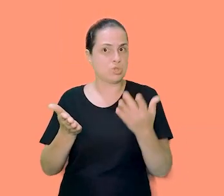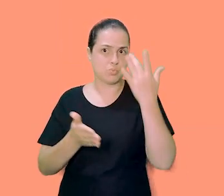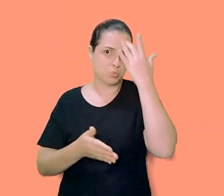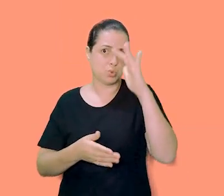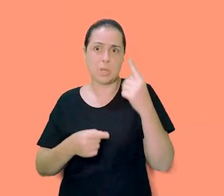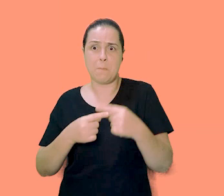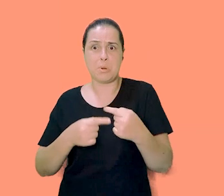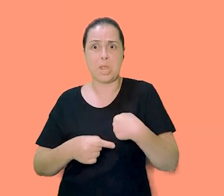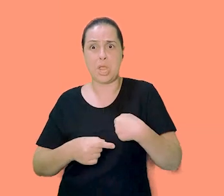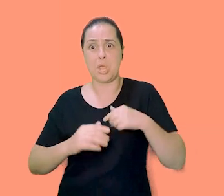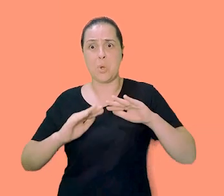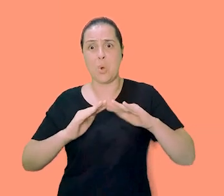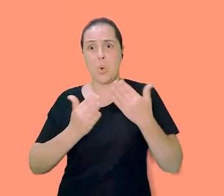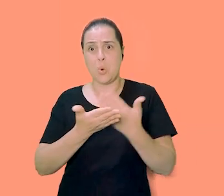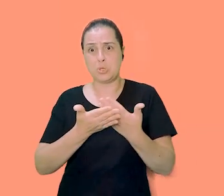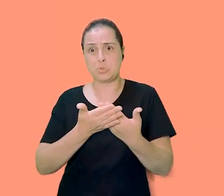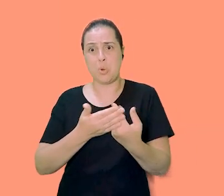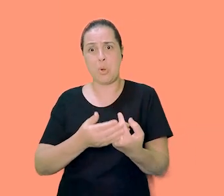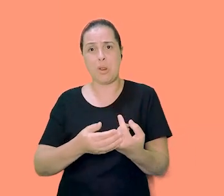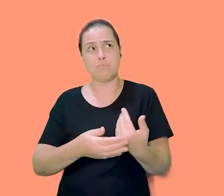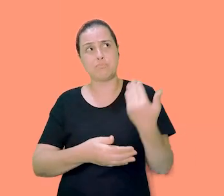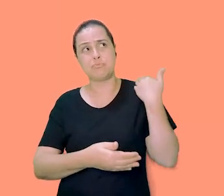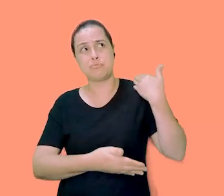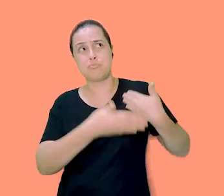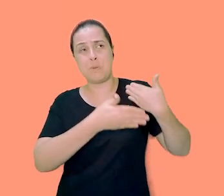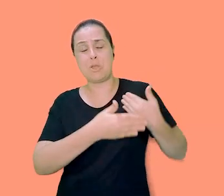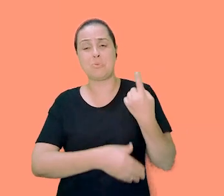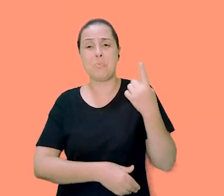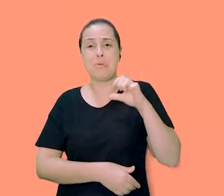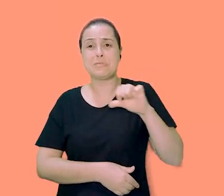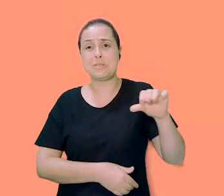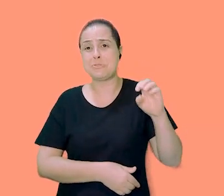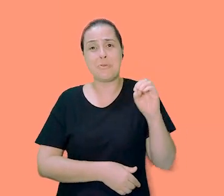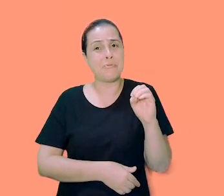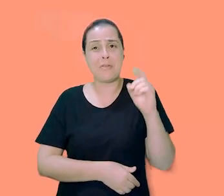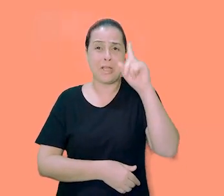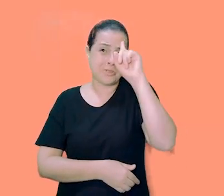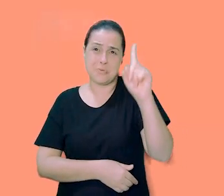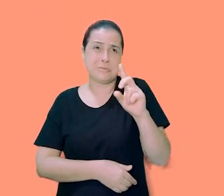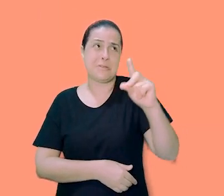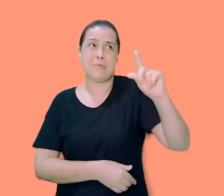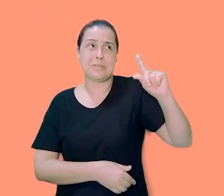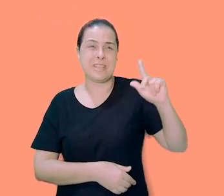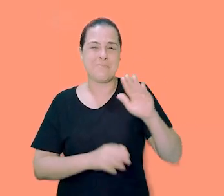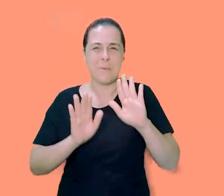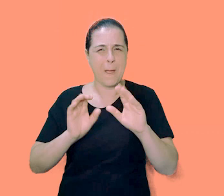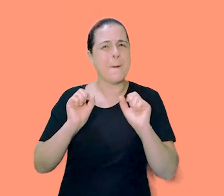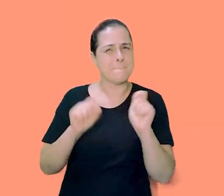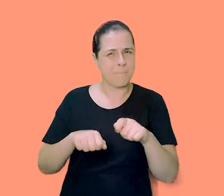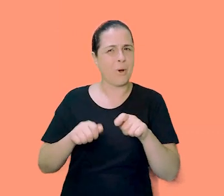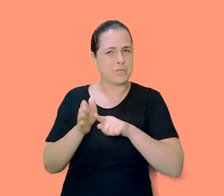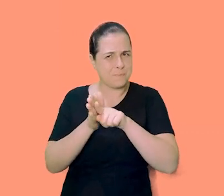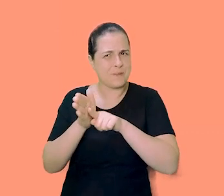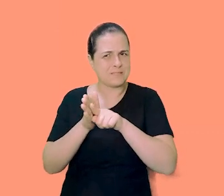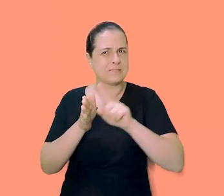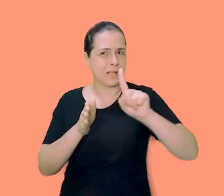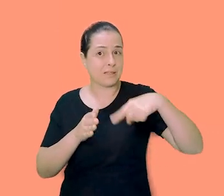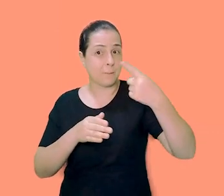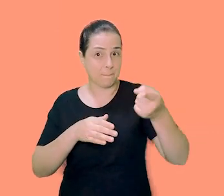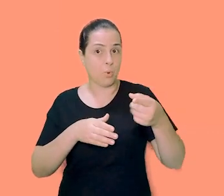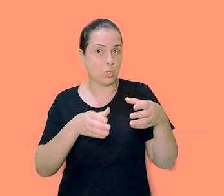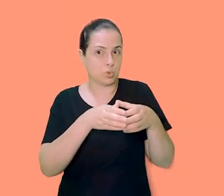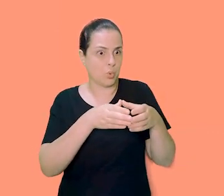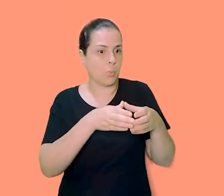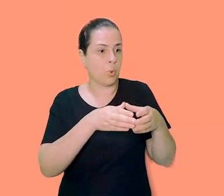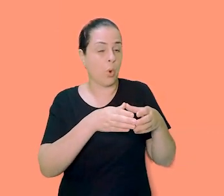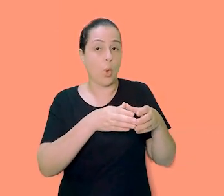eu estudei na década de 90, eu não sei como se estuda atualmente. Faz muito tempo que eu tenho que... pergunta. A gente pode pesquisar depois, falar com o nosso